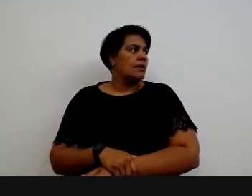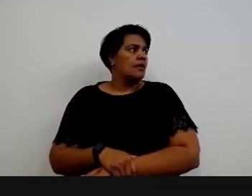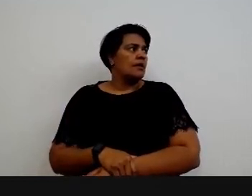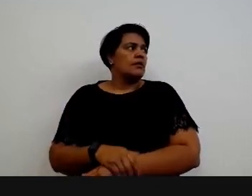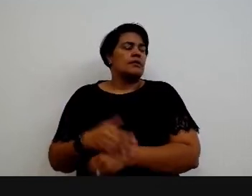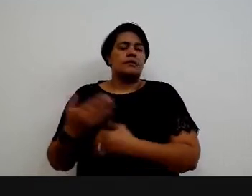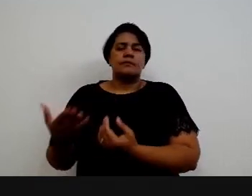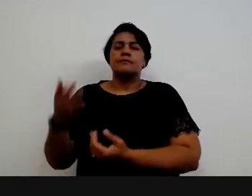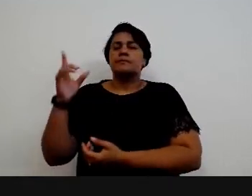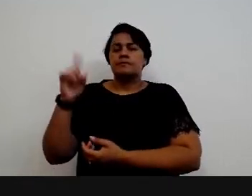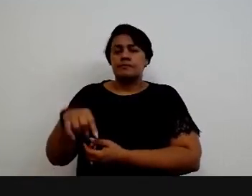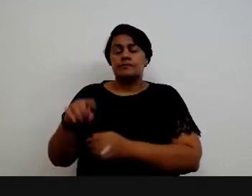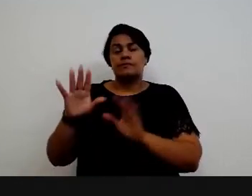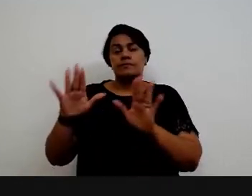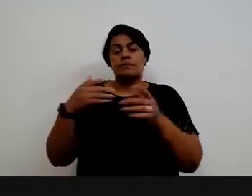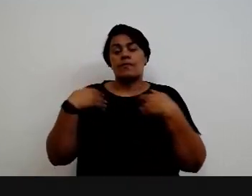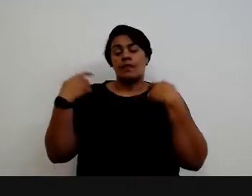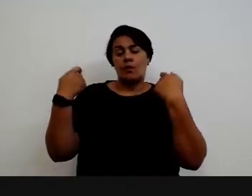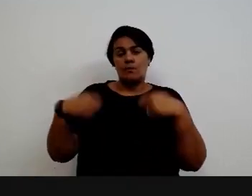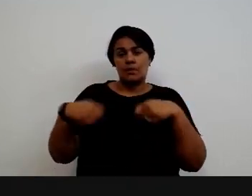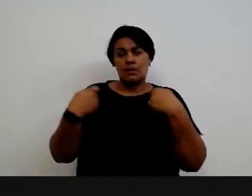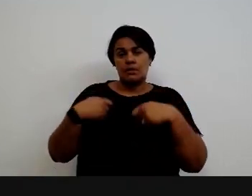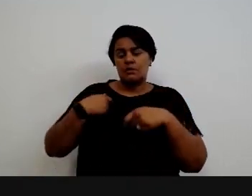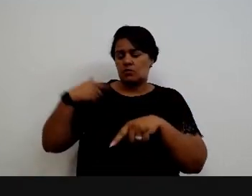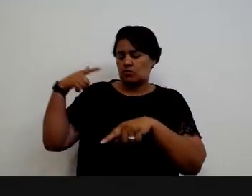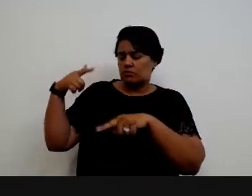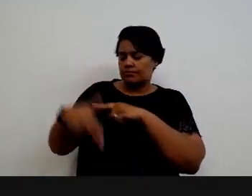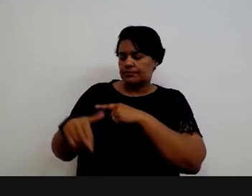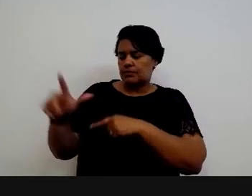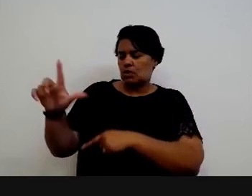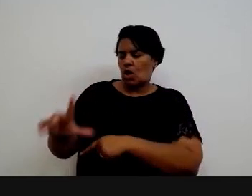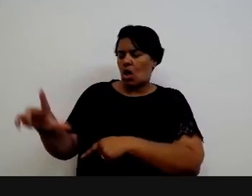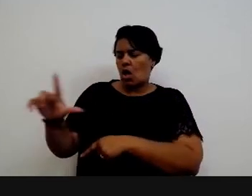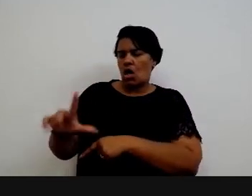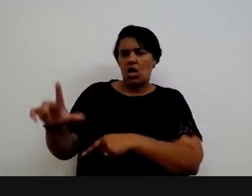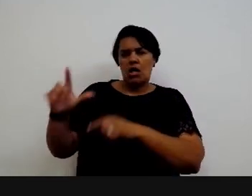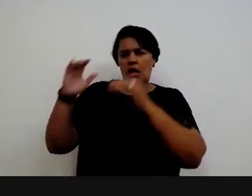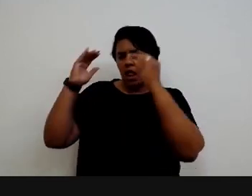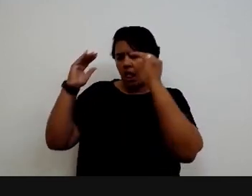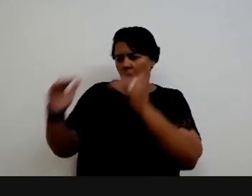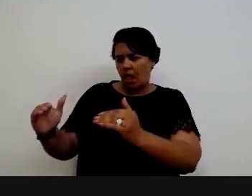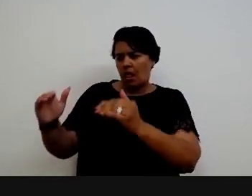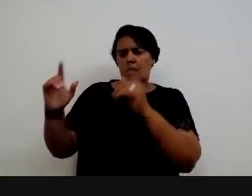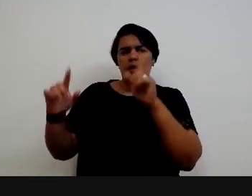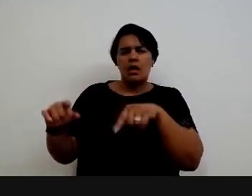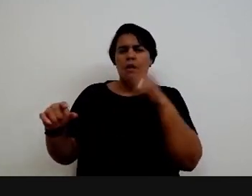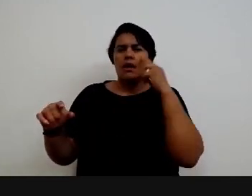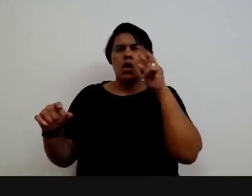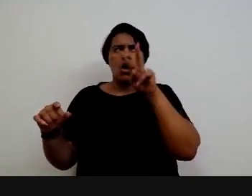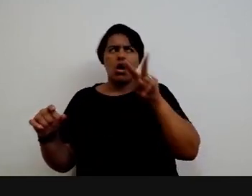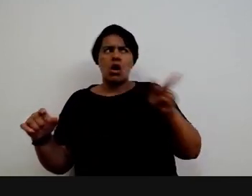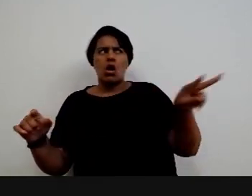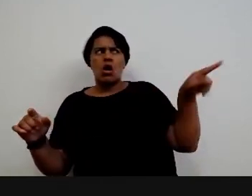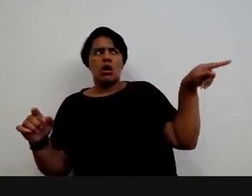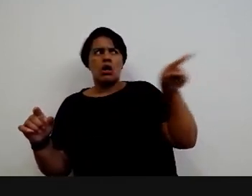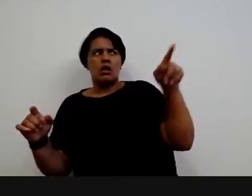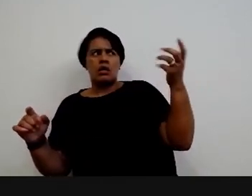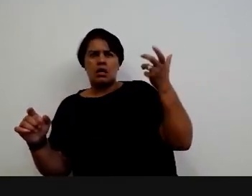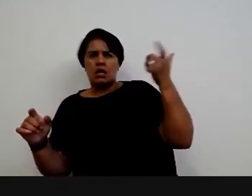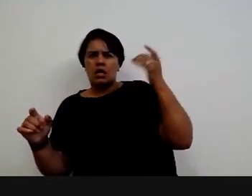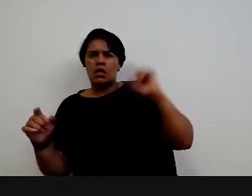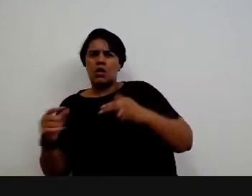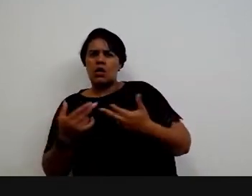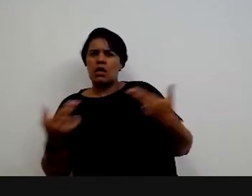é o grande ponto. Então eu preciso romper com a lógica de ter cabeça de súdito. Basta olhar o que as pessoas esperam dos